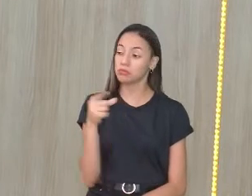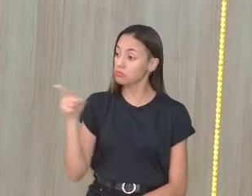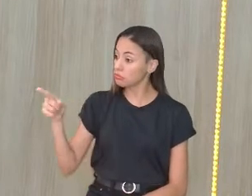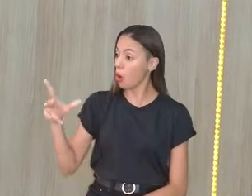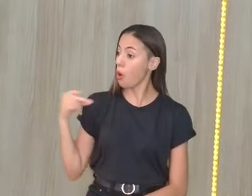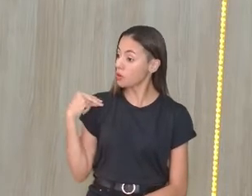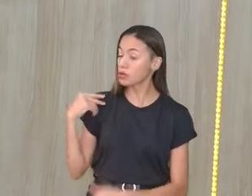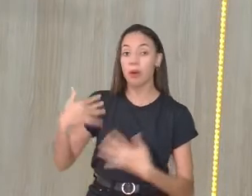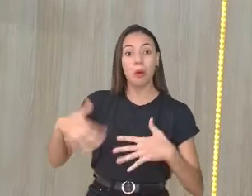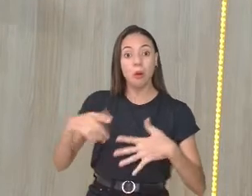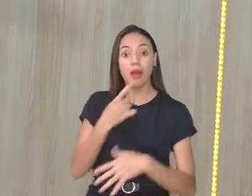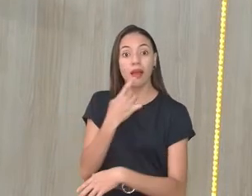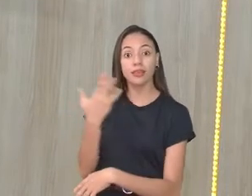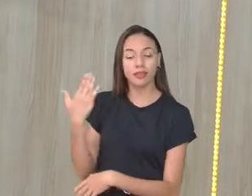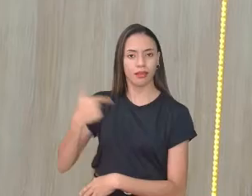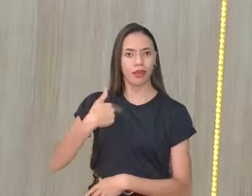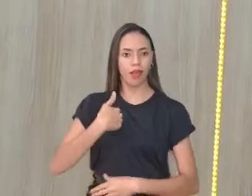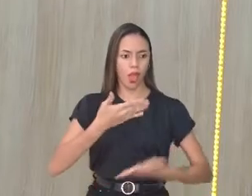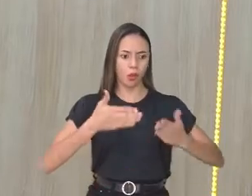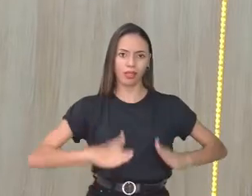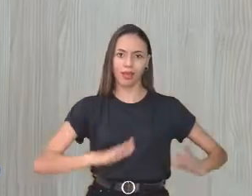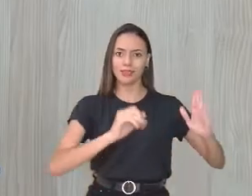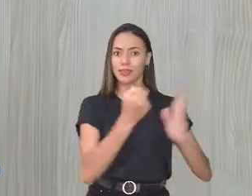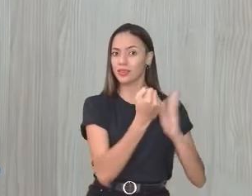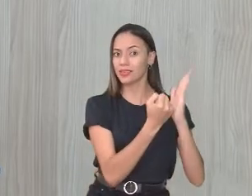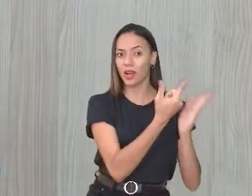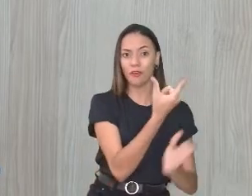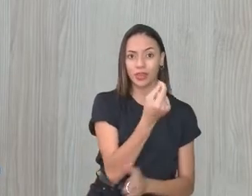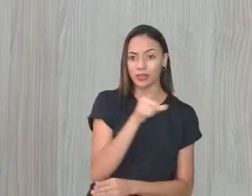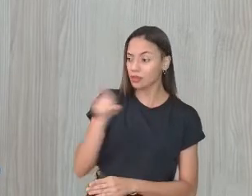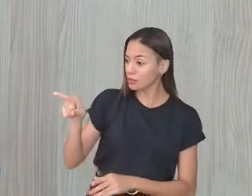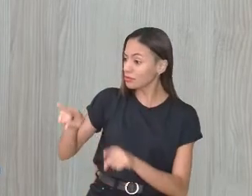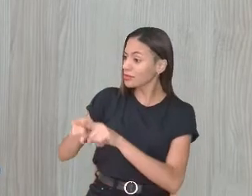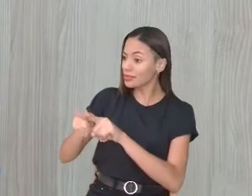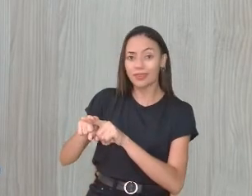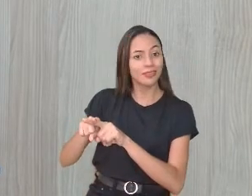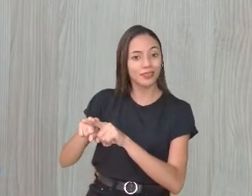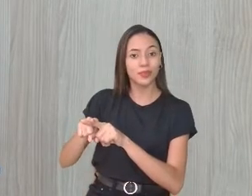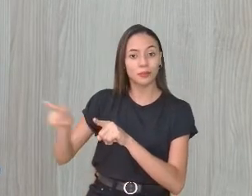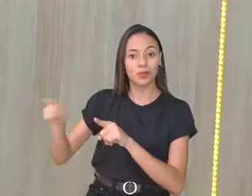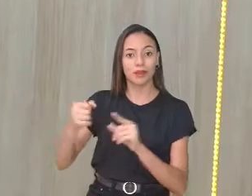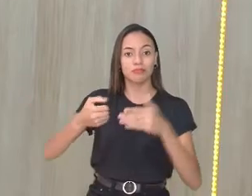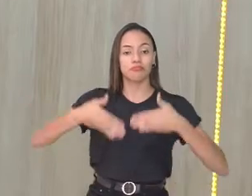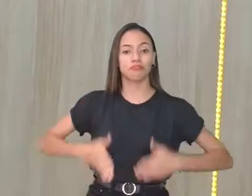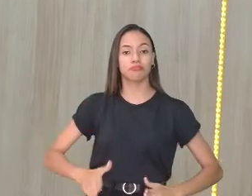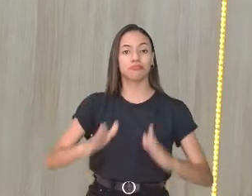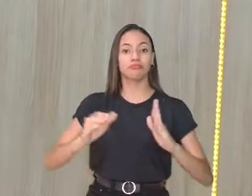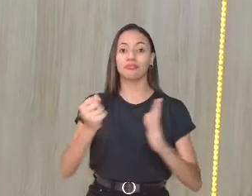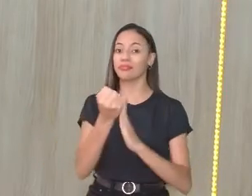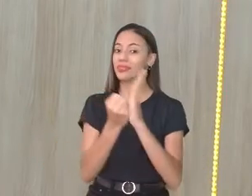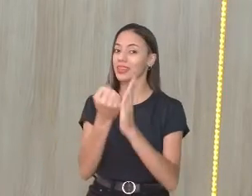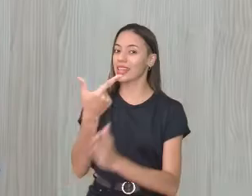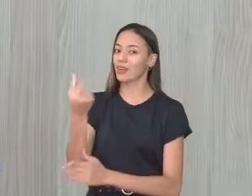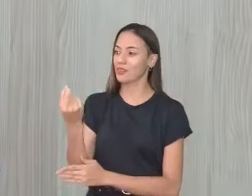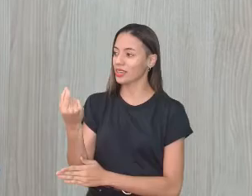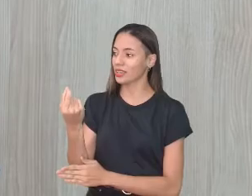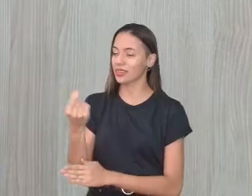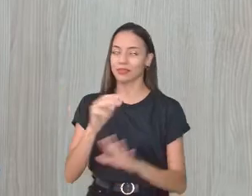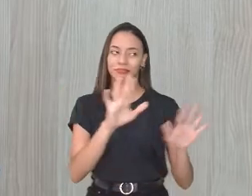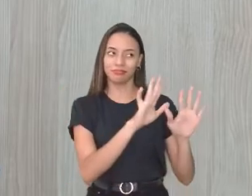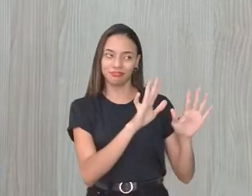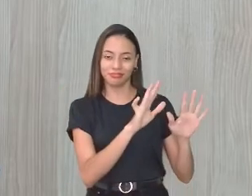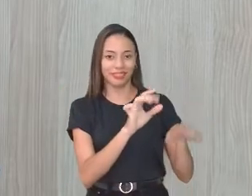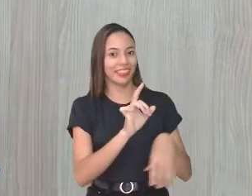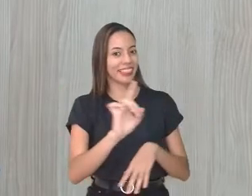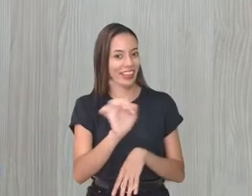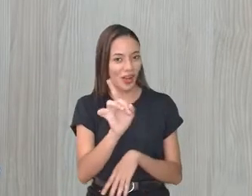super novo, né? Eu nasci no século XX, professora Viviane também, né? Então, precisa dizer, Para todos os precisava efeitos, não, para né? todos os efeitos